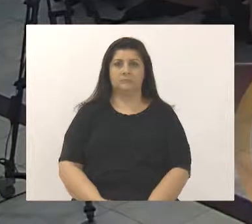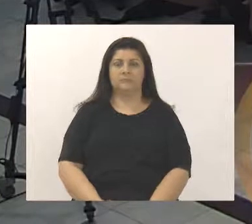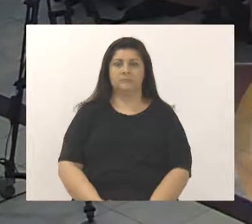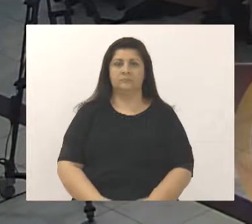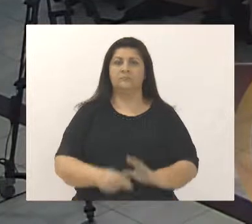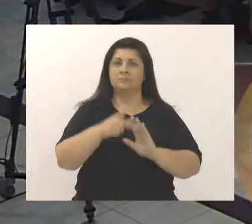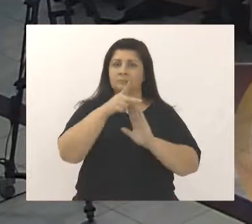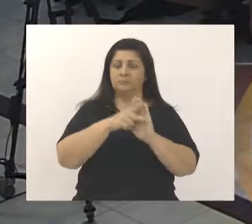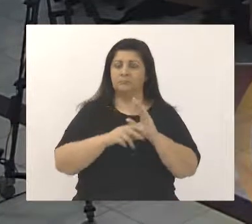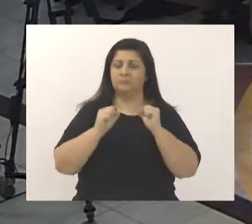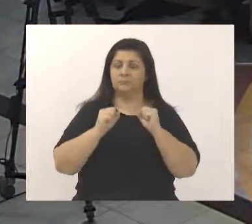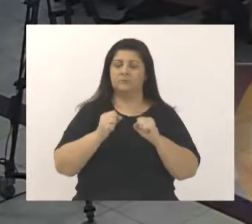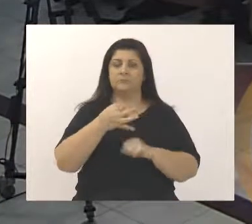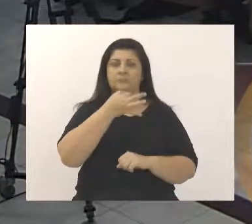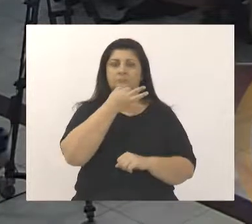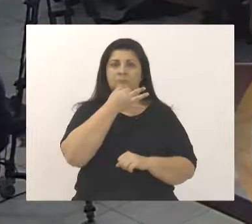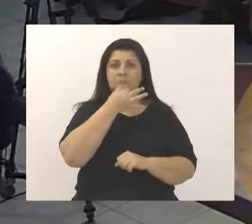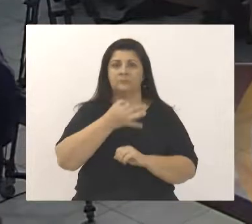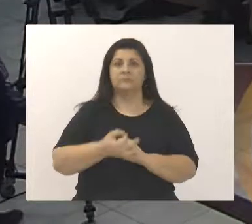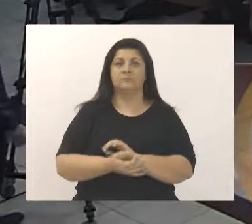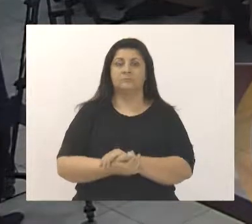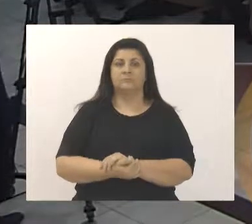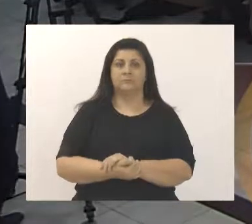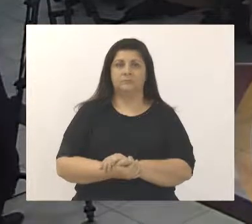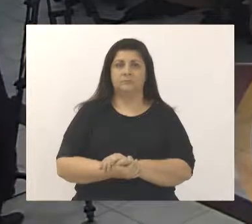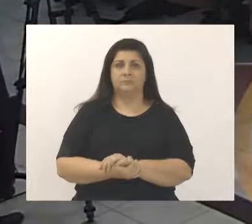O projeto continua em discussão.